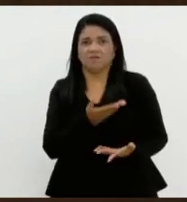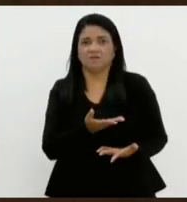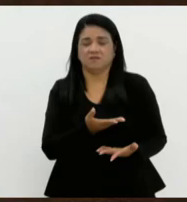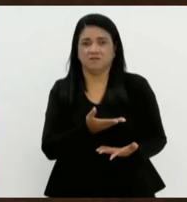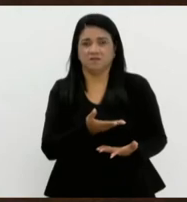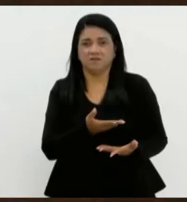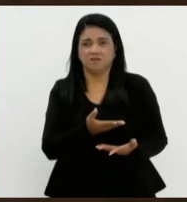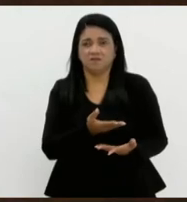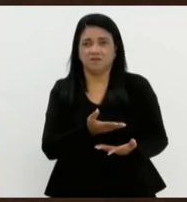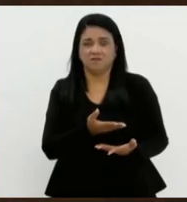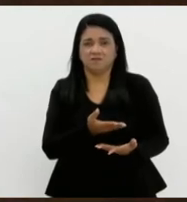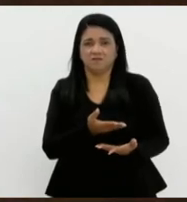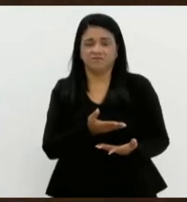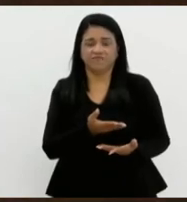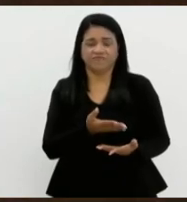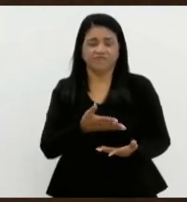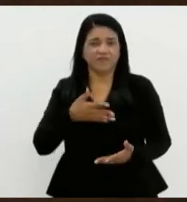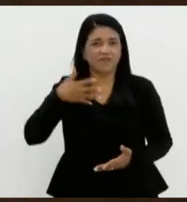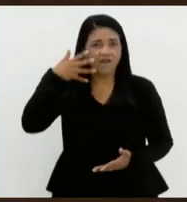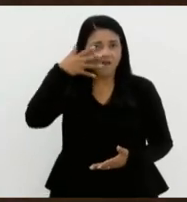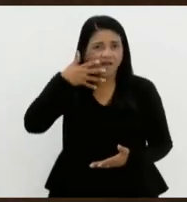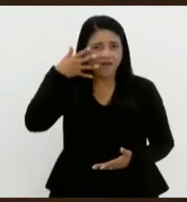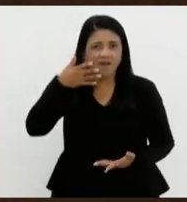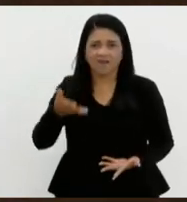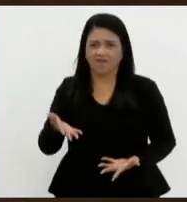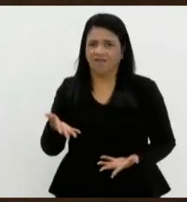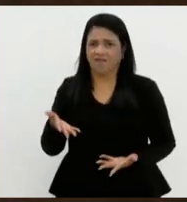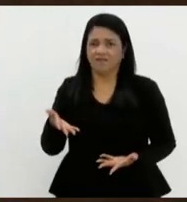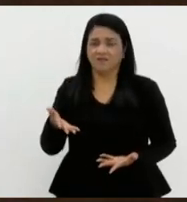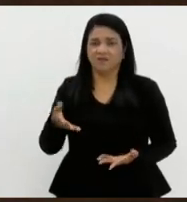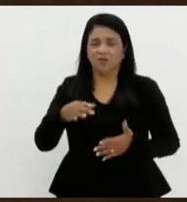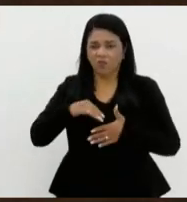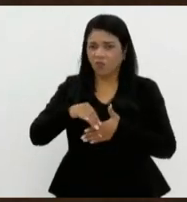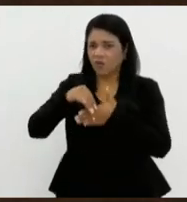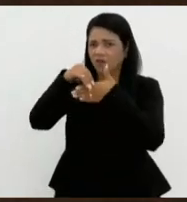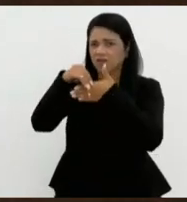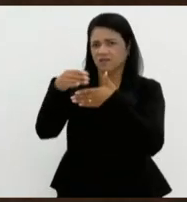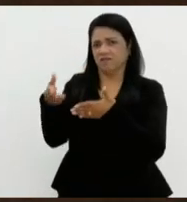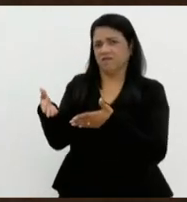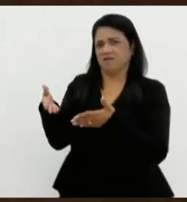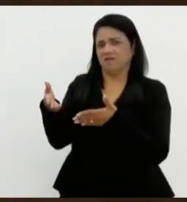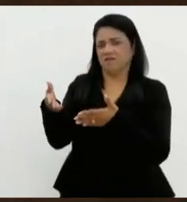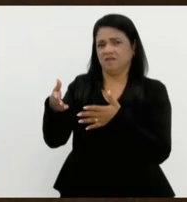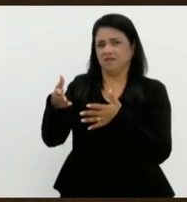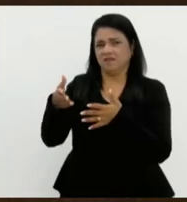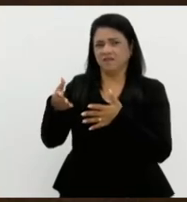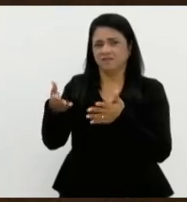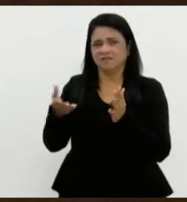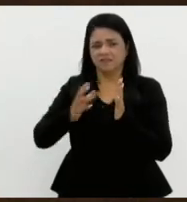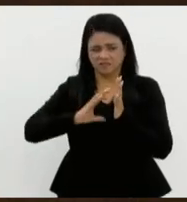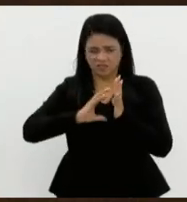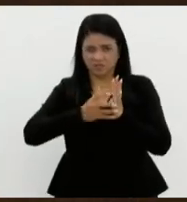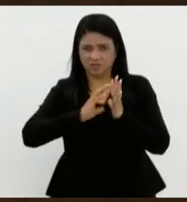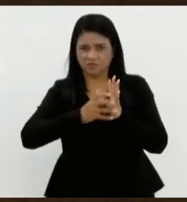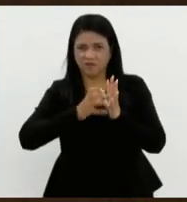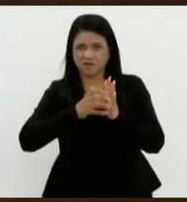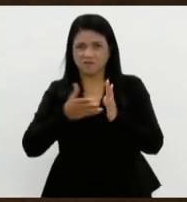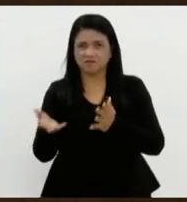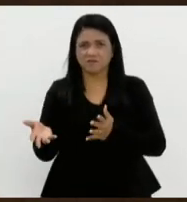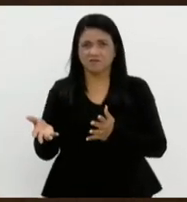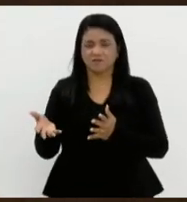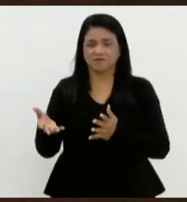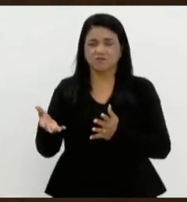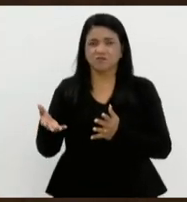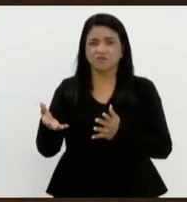nenhuma palavra sobre o que o líder deles, o líder dessa facção que hoje, infelizmente,